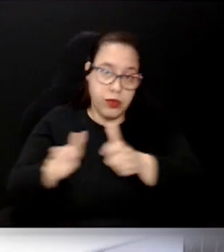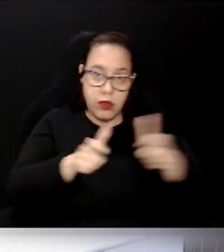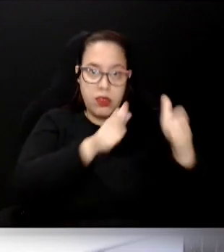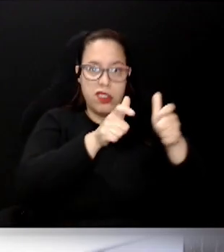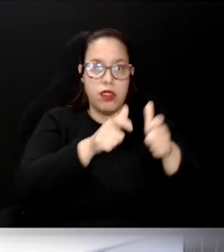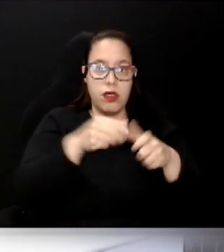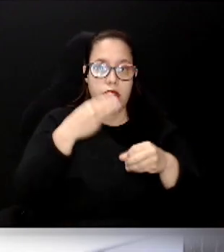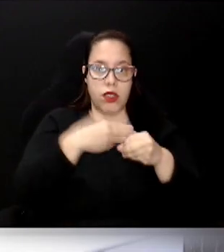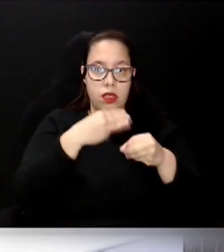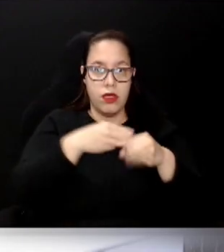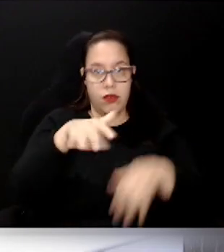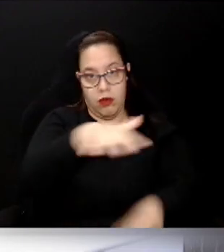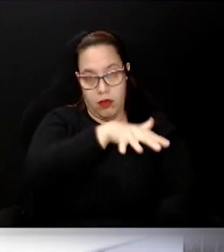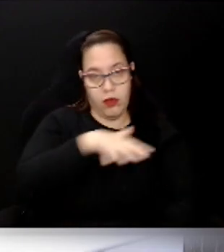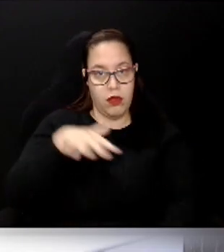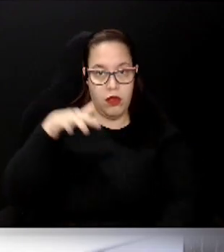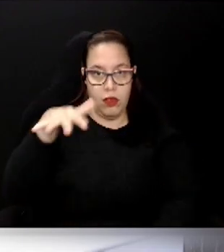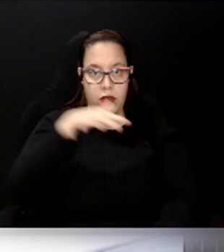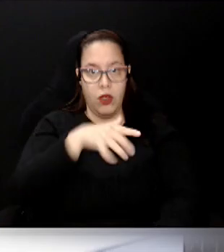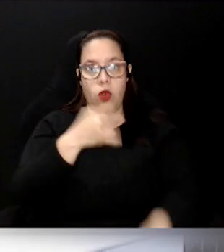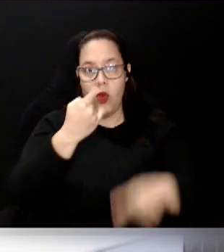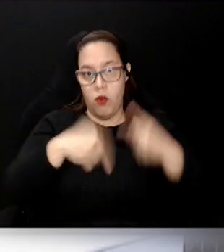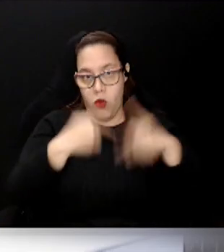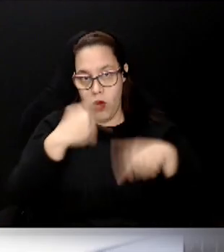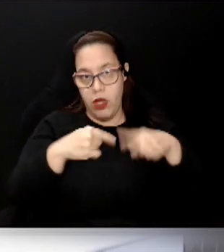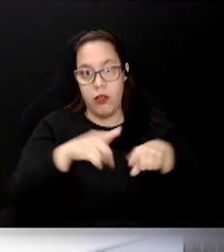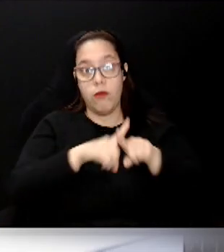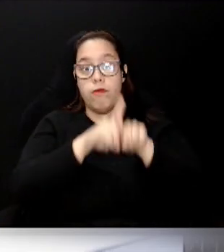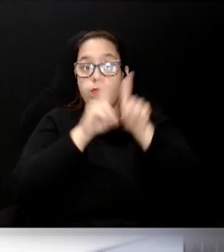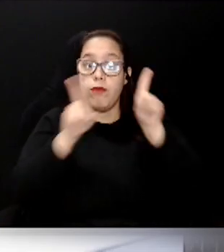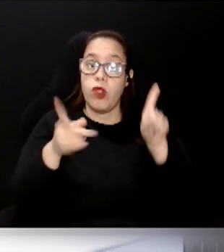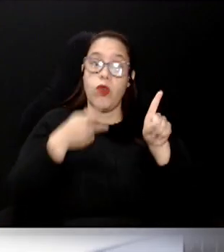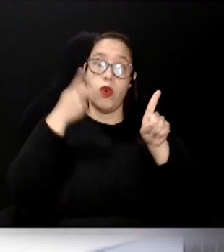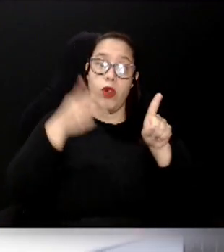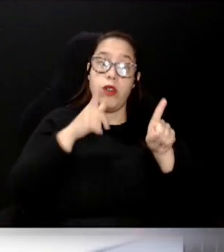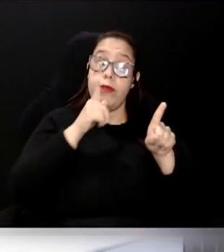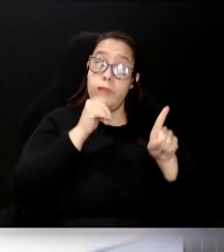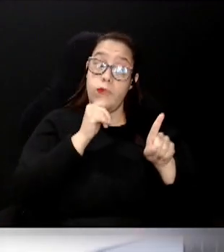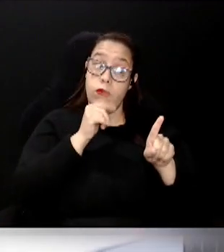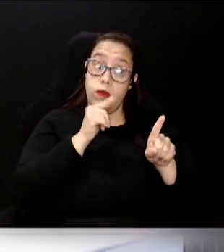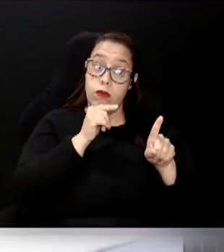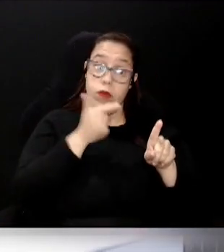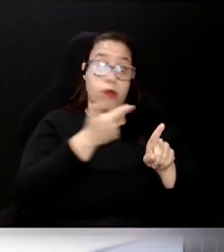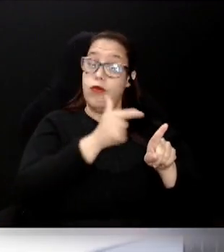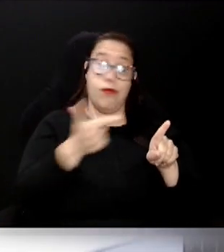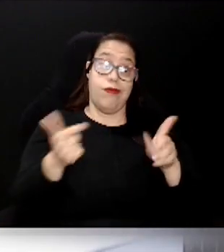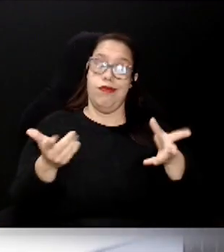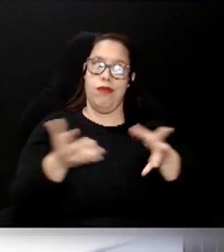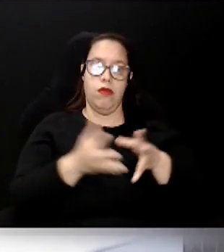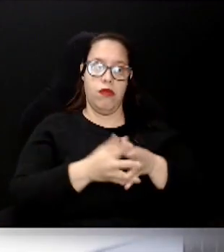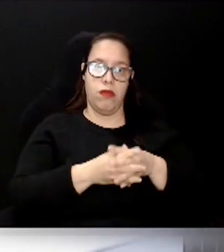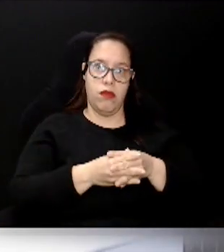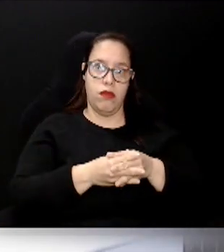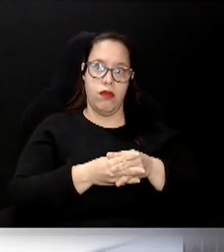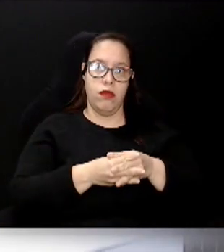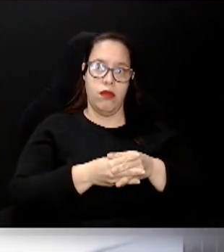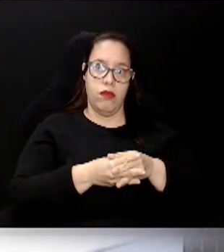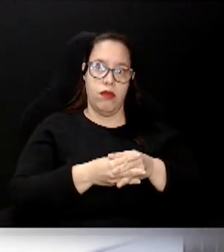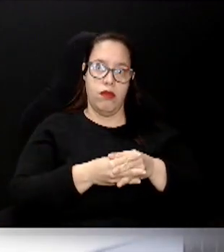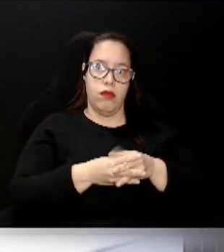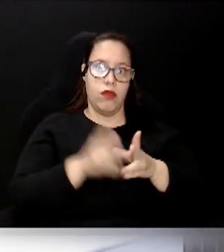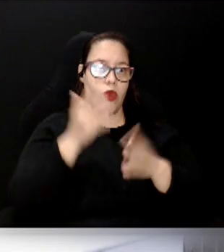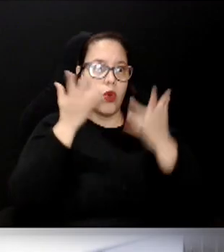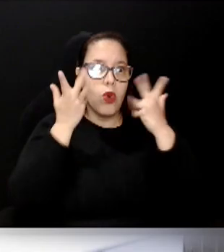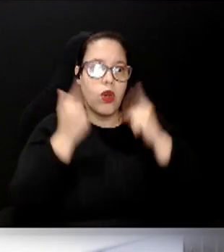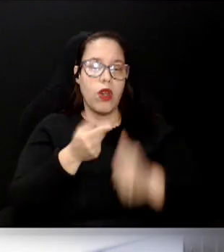território político, né? Mas quando a gente está falando de água, não tem. A natureza não vai dizer daqui